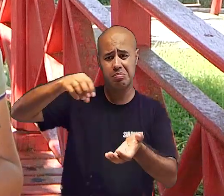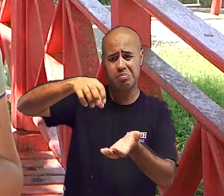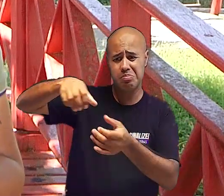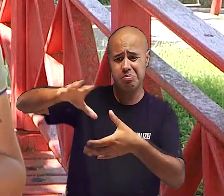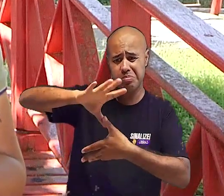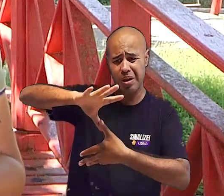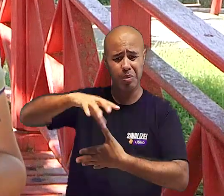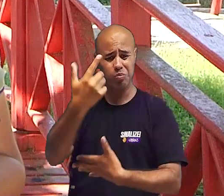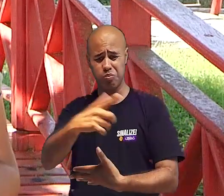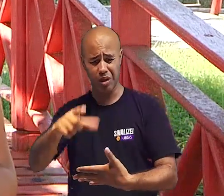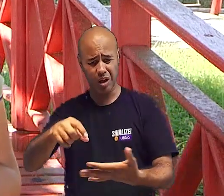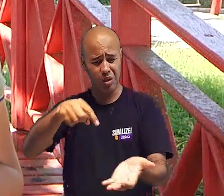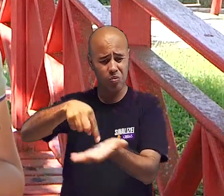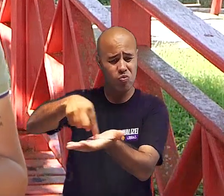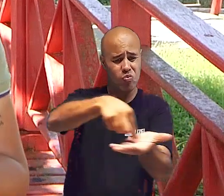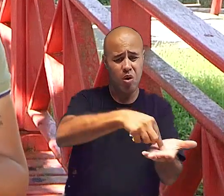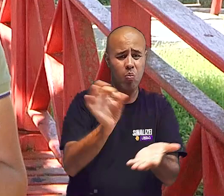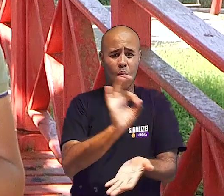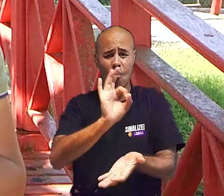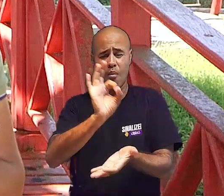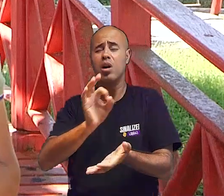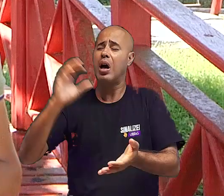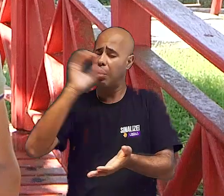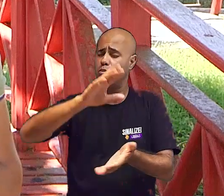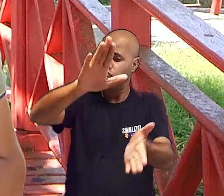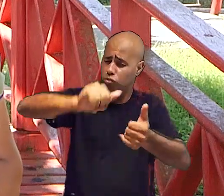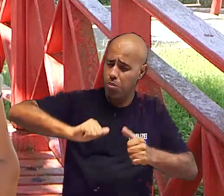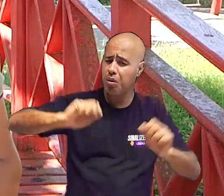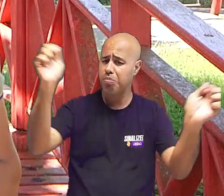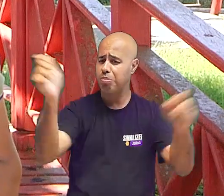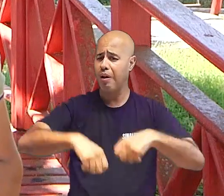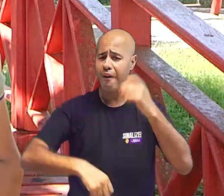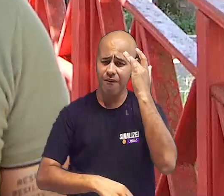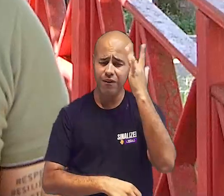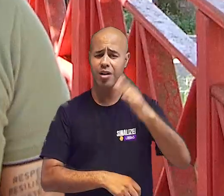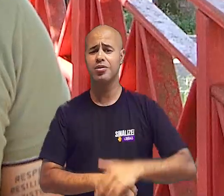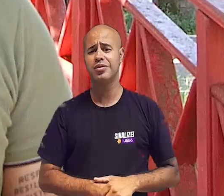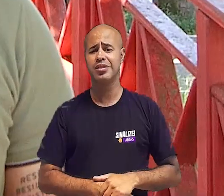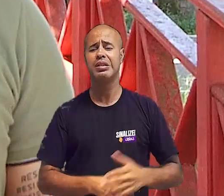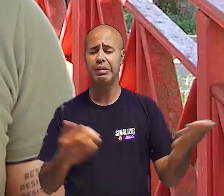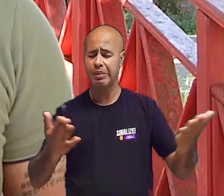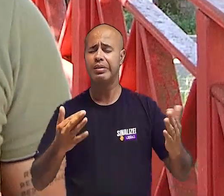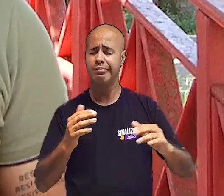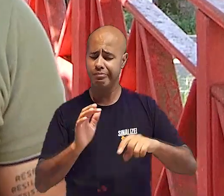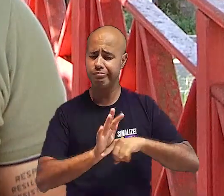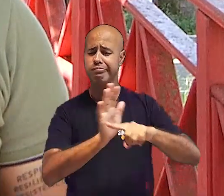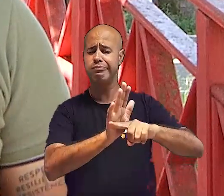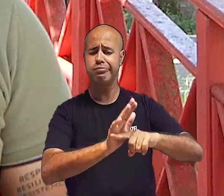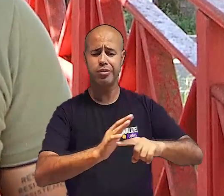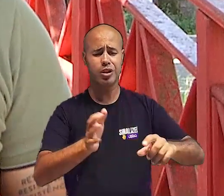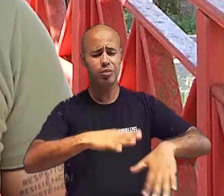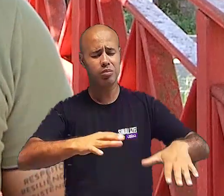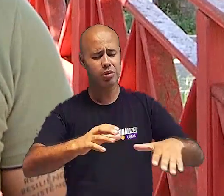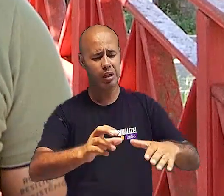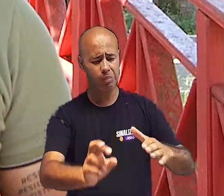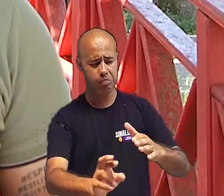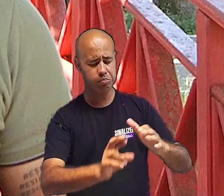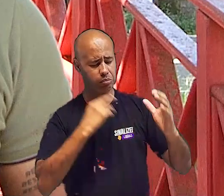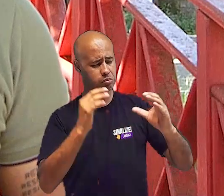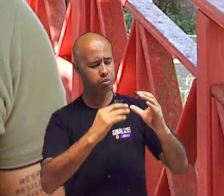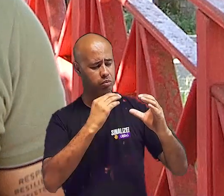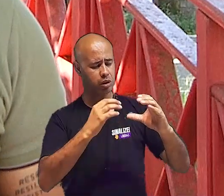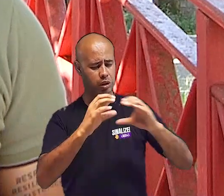localizada em mapas municipais e gpss convencionais além disso a medida facilitaria uma